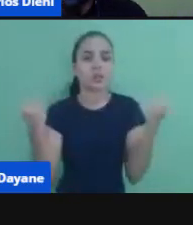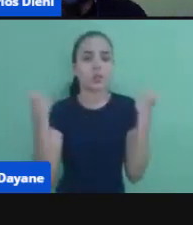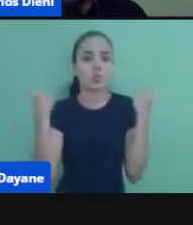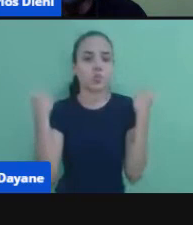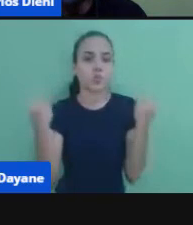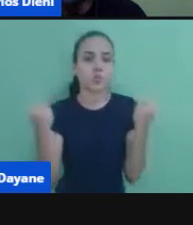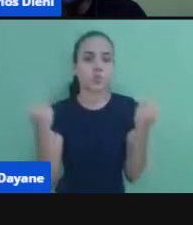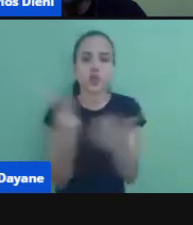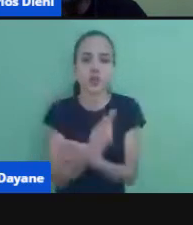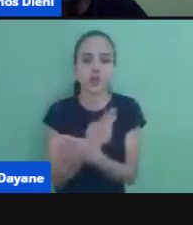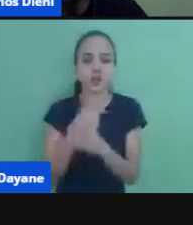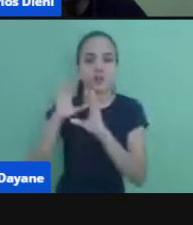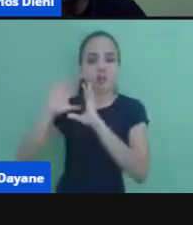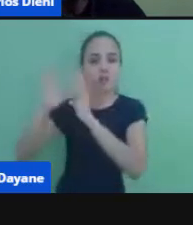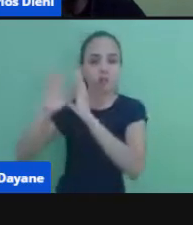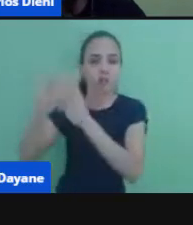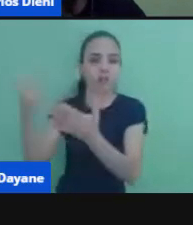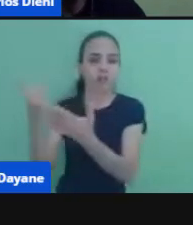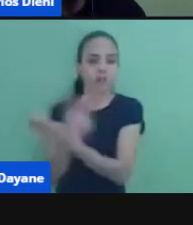lá.